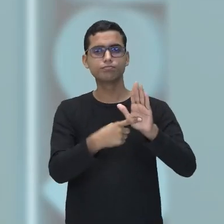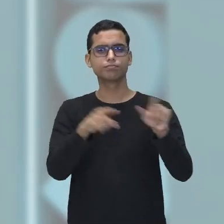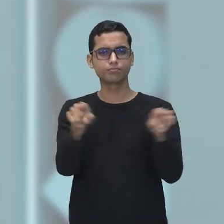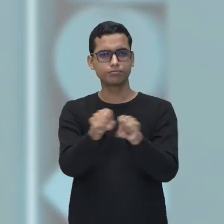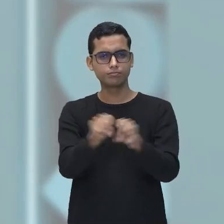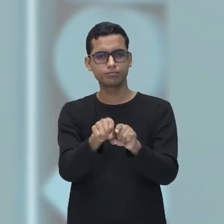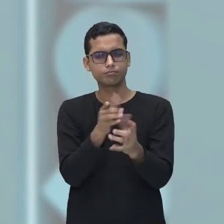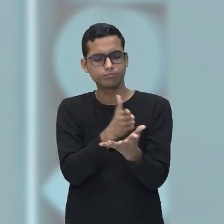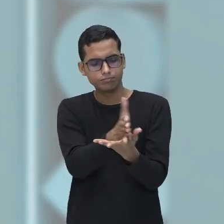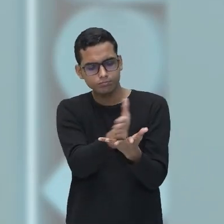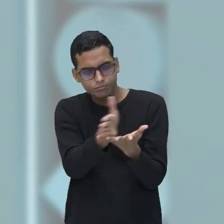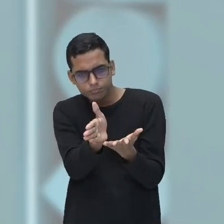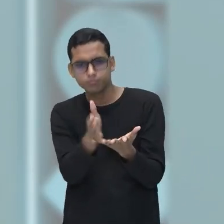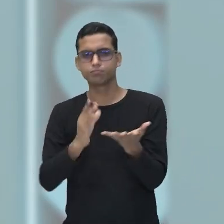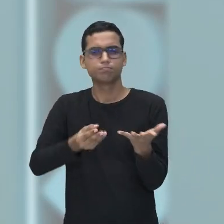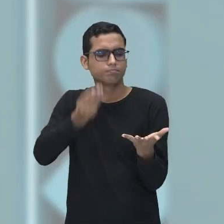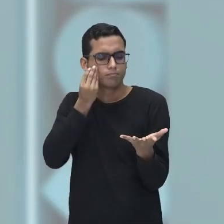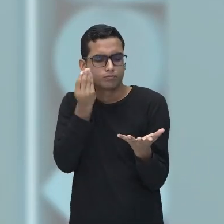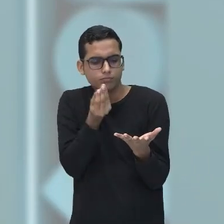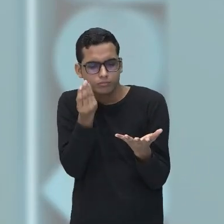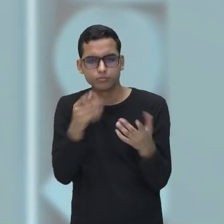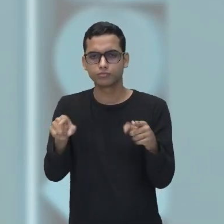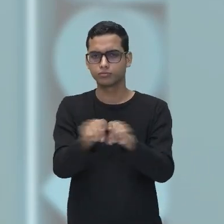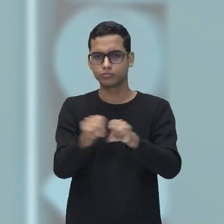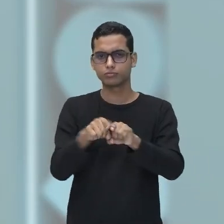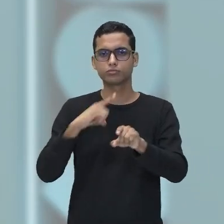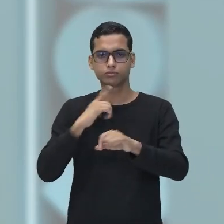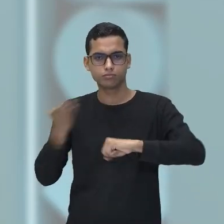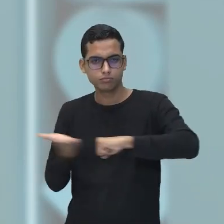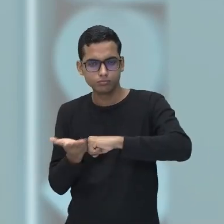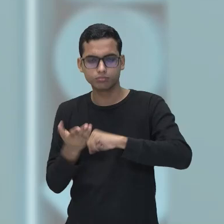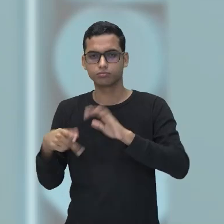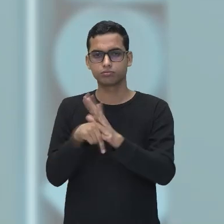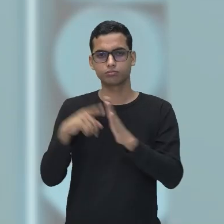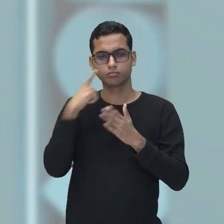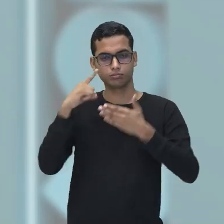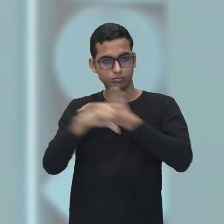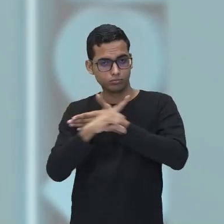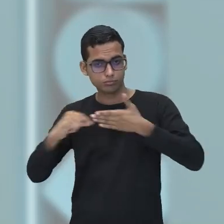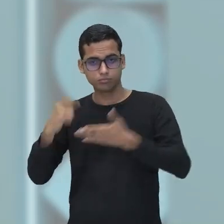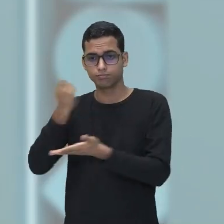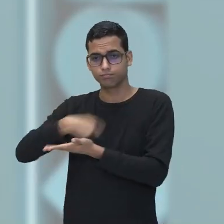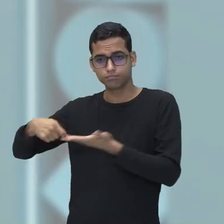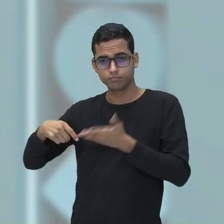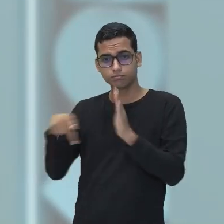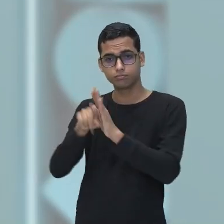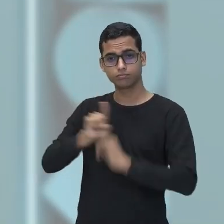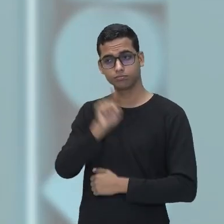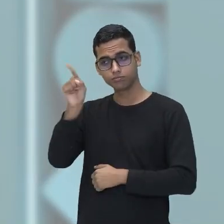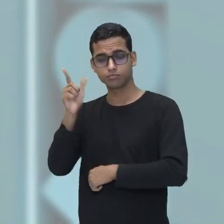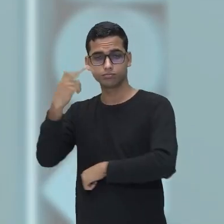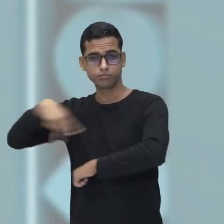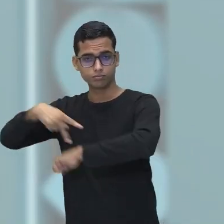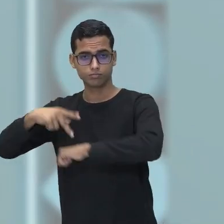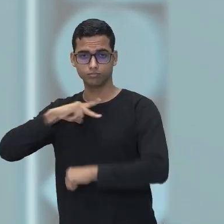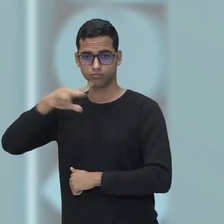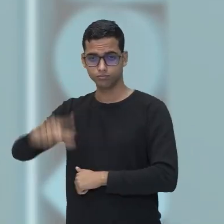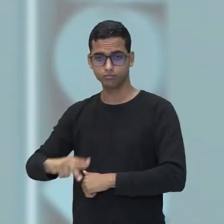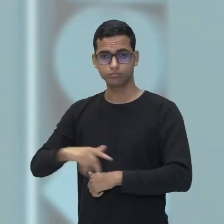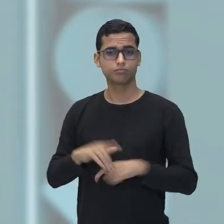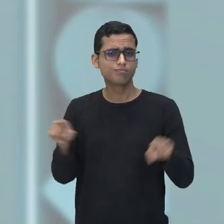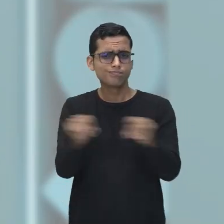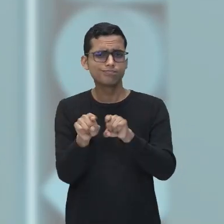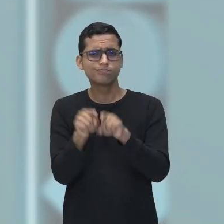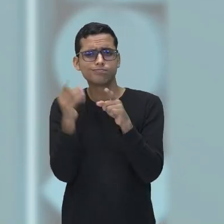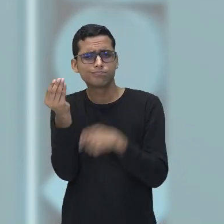de observar essas tendências a partir de escritores, autores lá de Portugal e observar